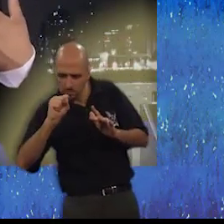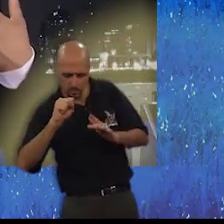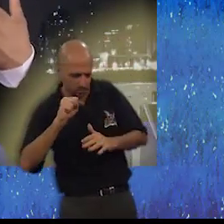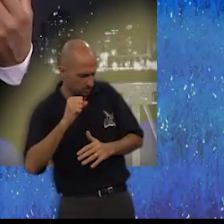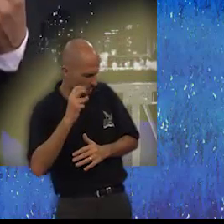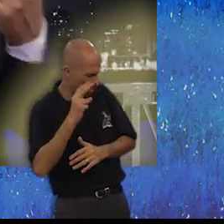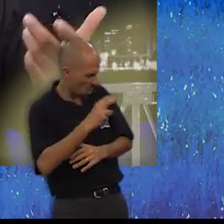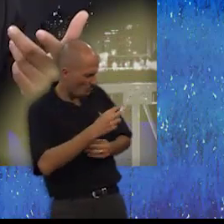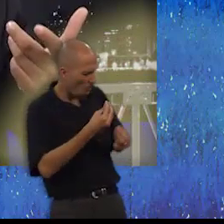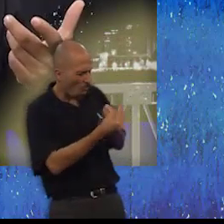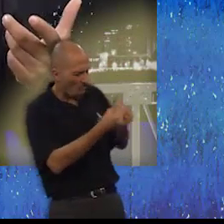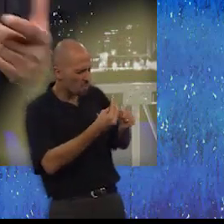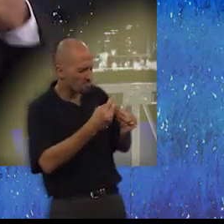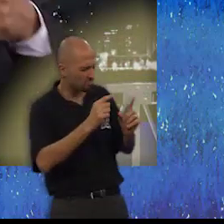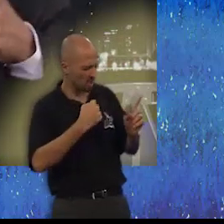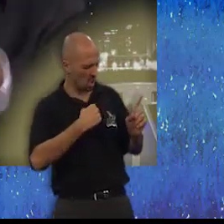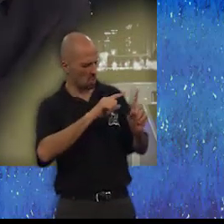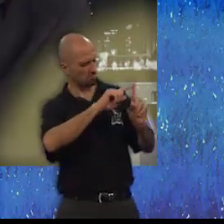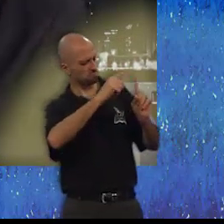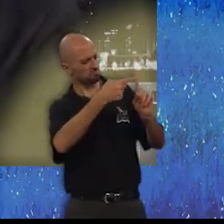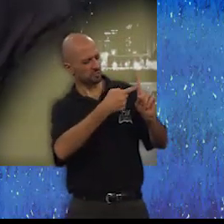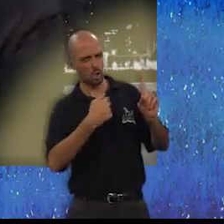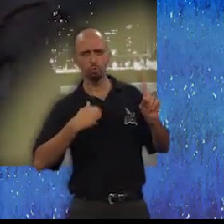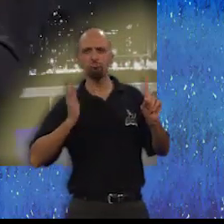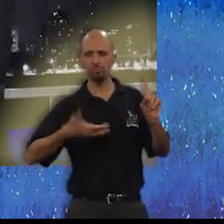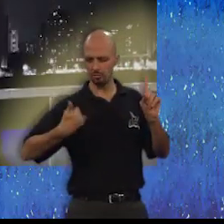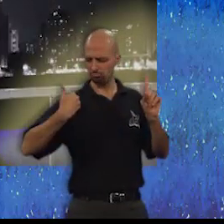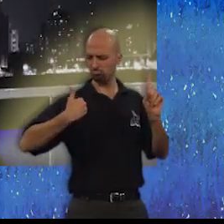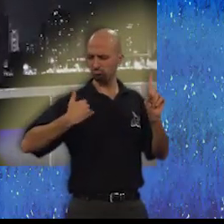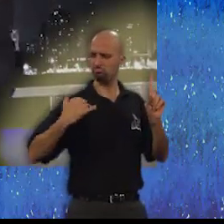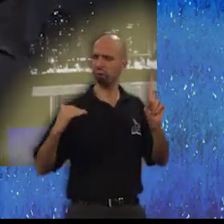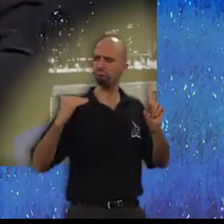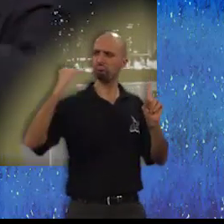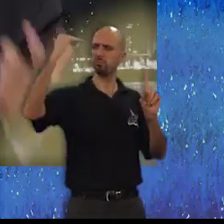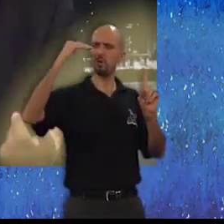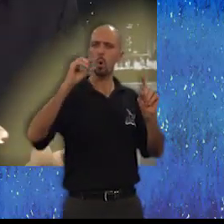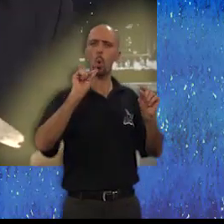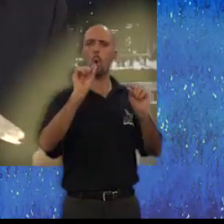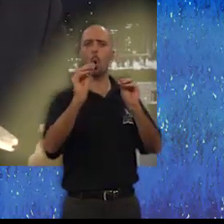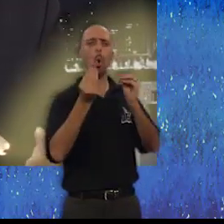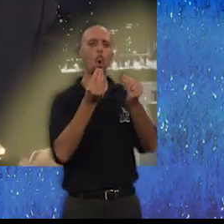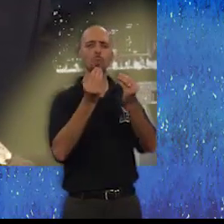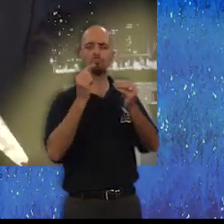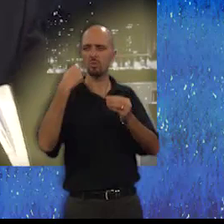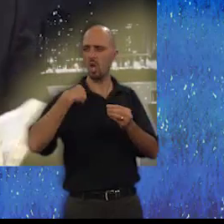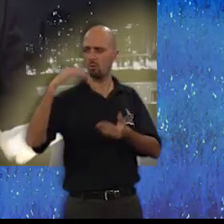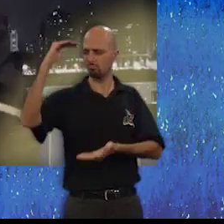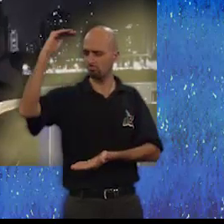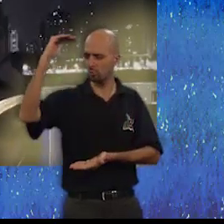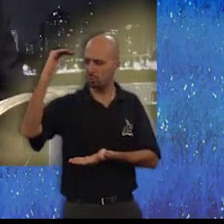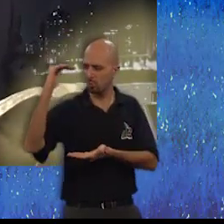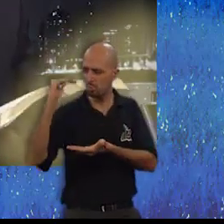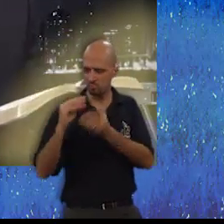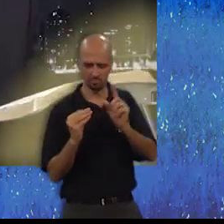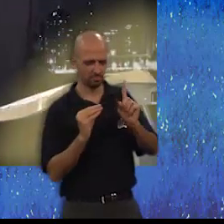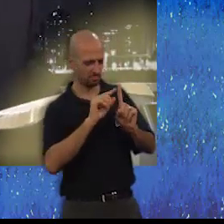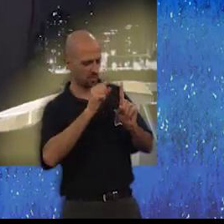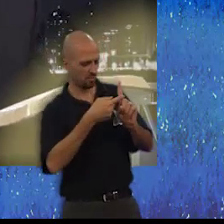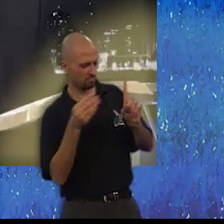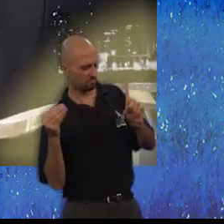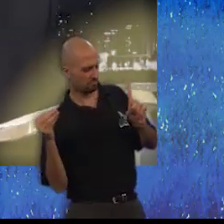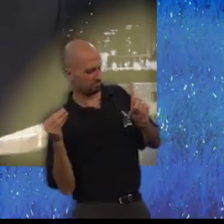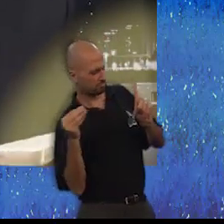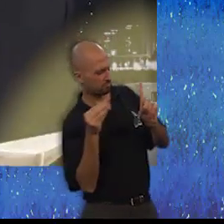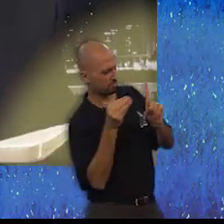eu, velho, nascer outra vez? O Senhor está dizendo que eu tenho que entrar no ventre da minha mãe para tornar a nascer? Veja o que Nicodemos